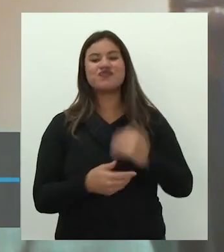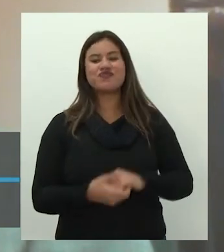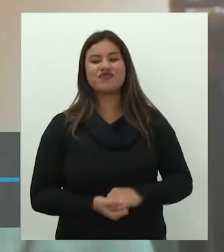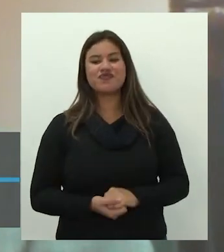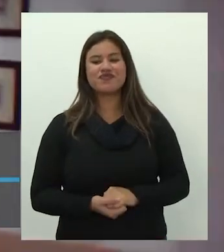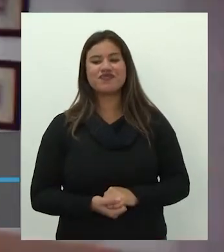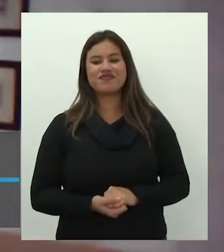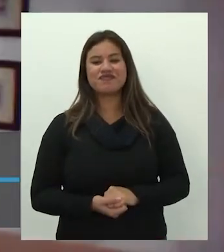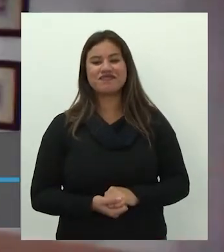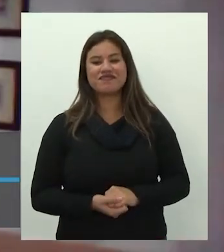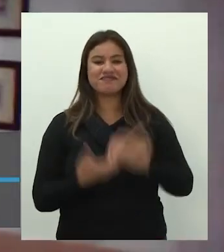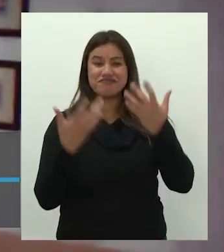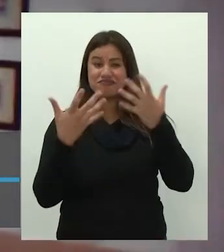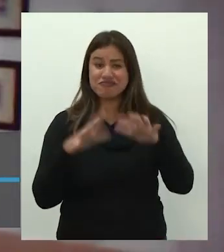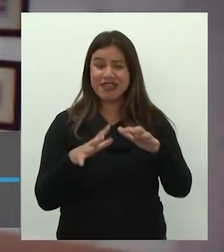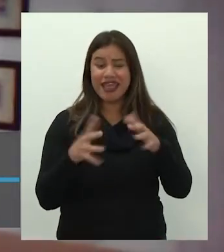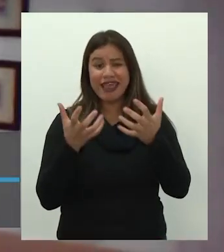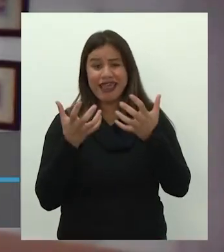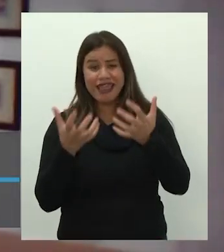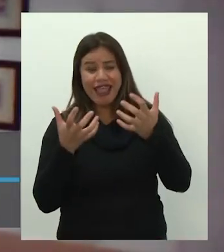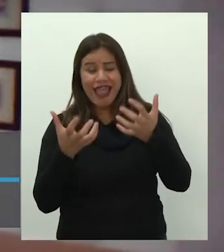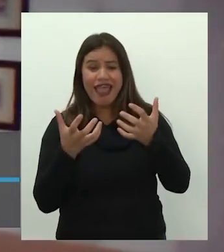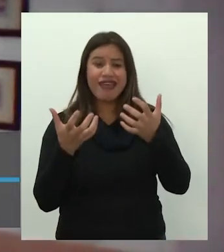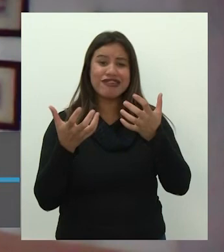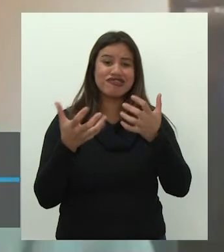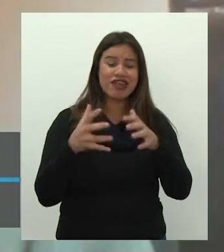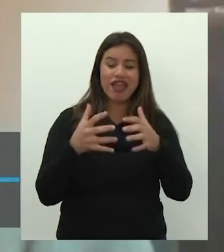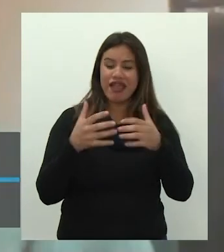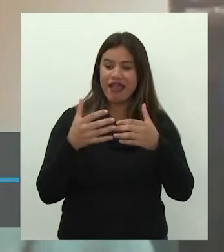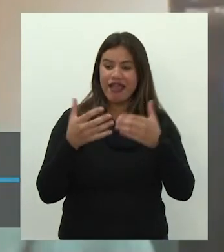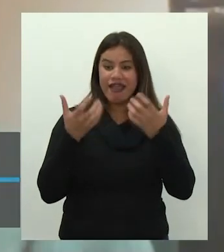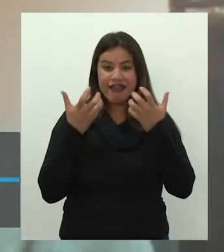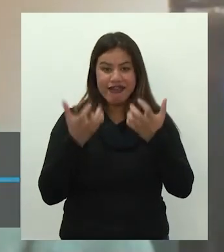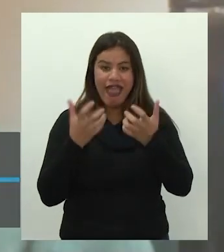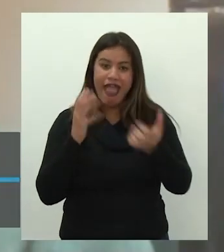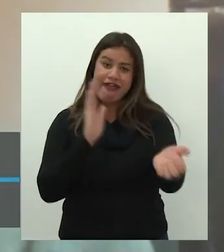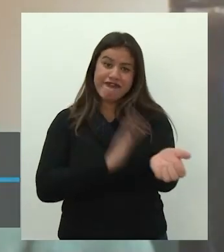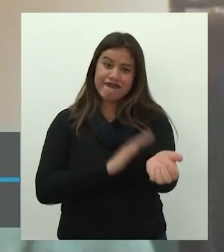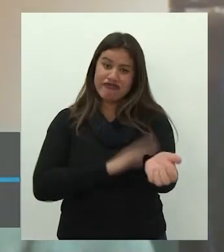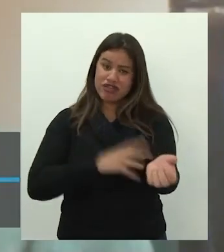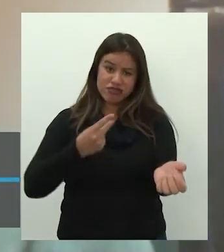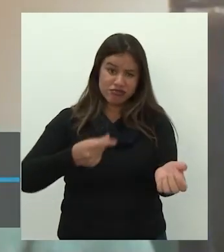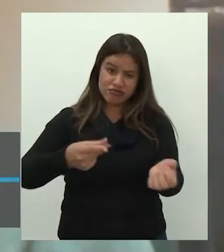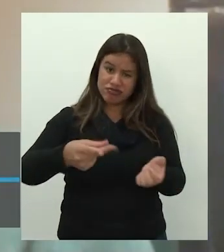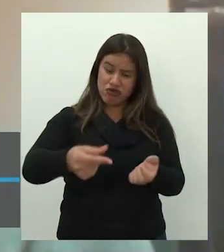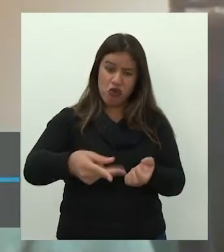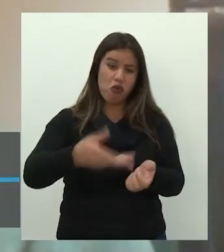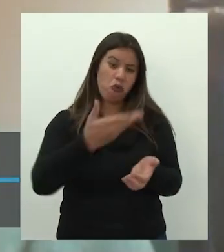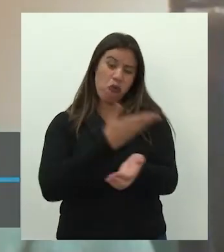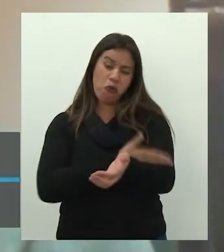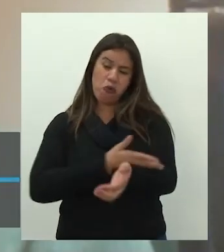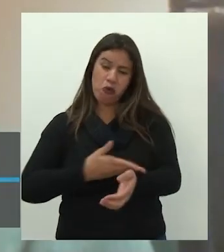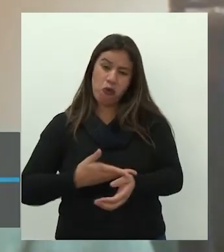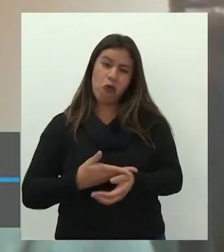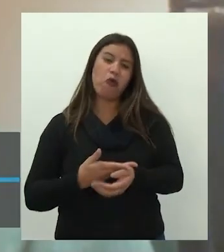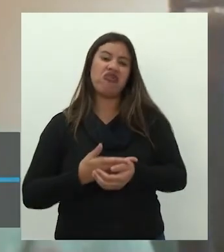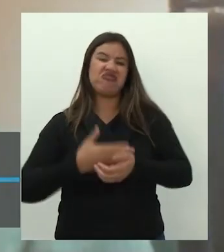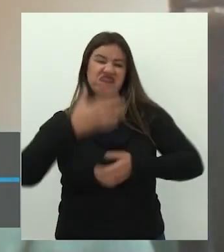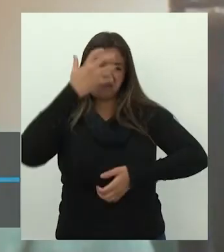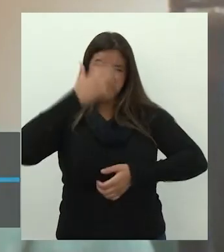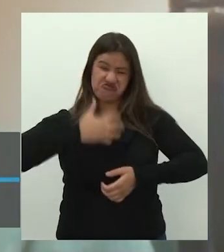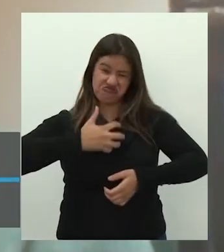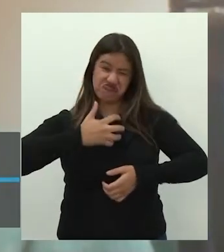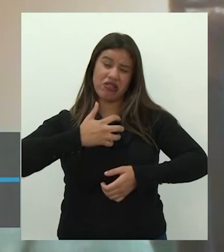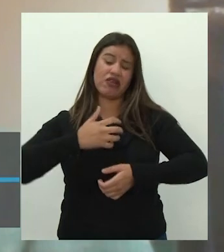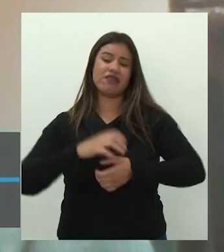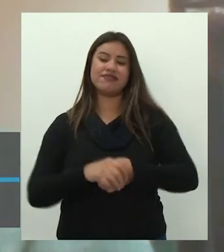Se não quiser, se quiser o resto da vida, continuar com seus vícios, com as suas manias, com a sua ranzinzice,